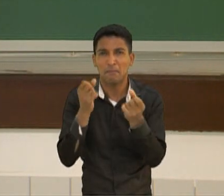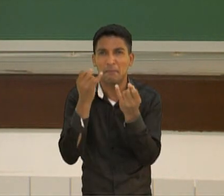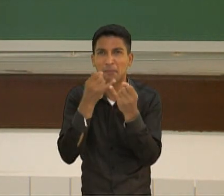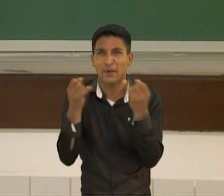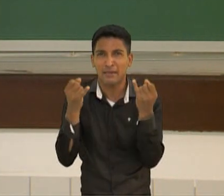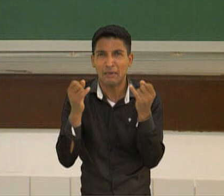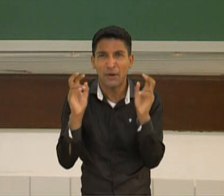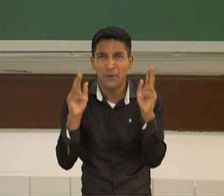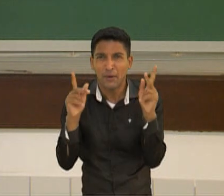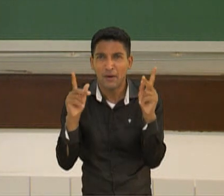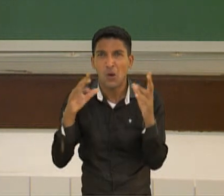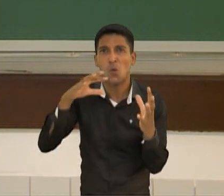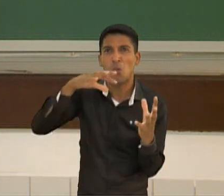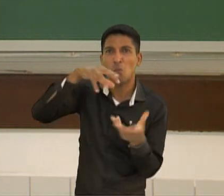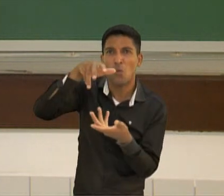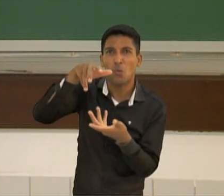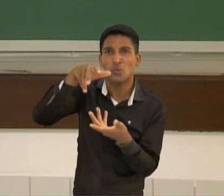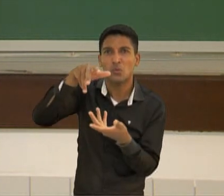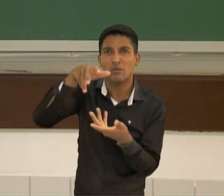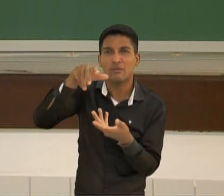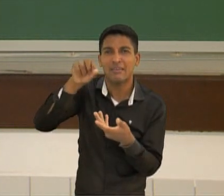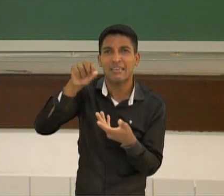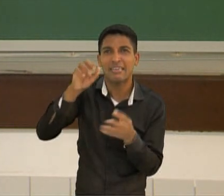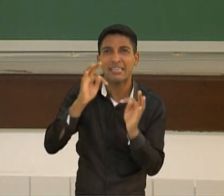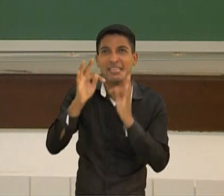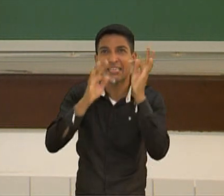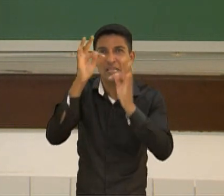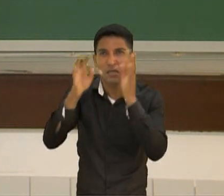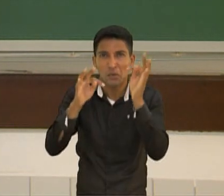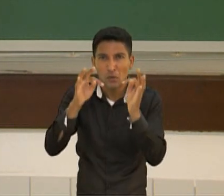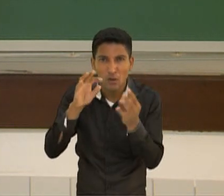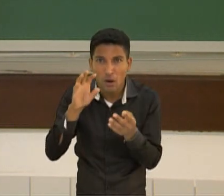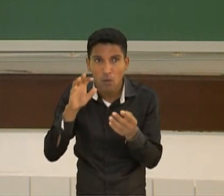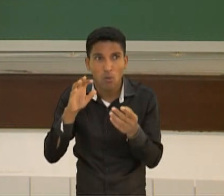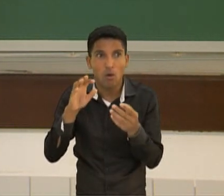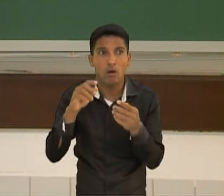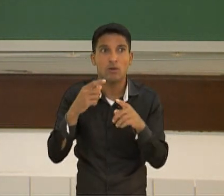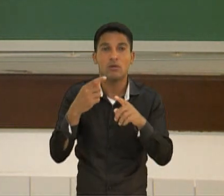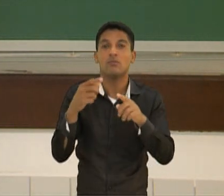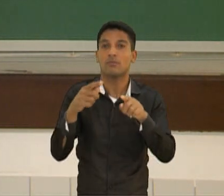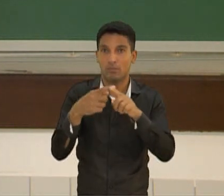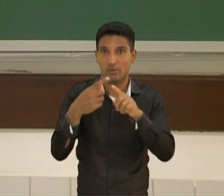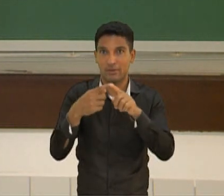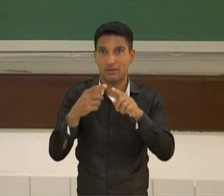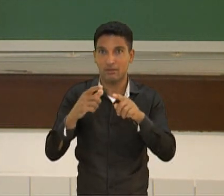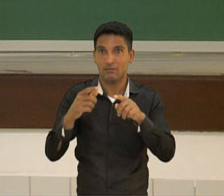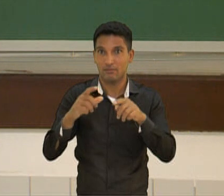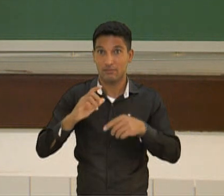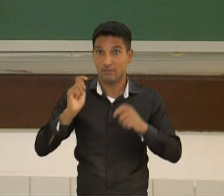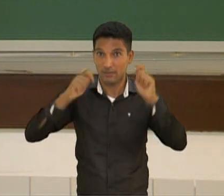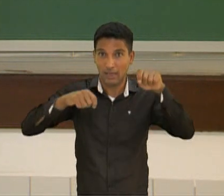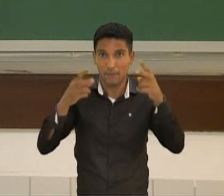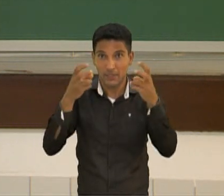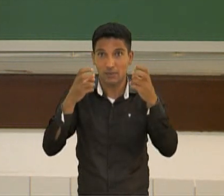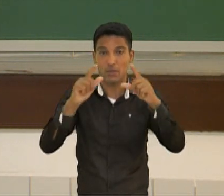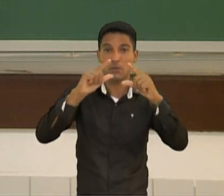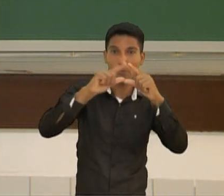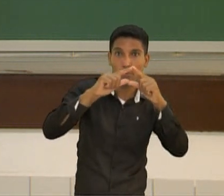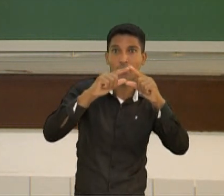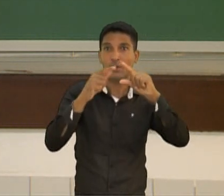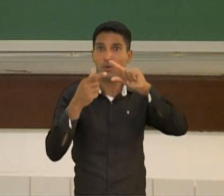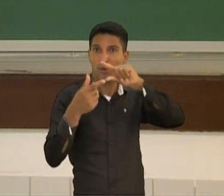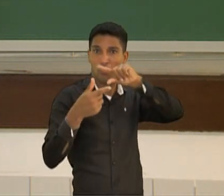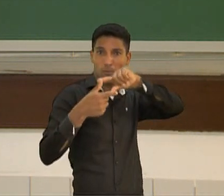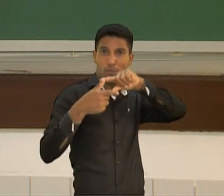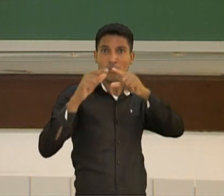mundo digital quase ali, por conta dessas formas geométricas tão visíveis em uma paisagem. Aqui o